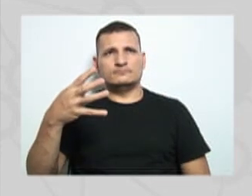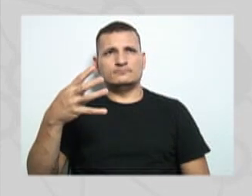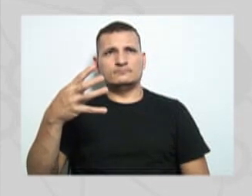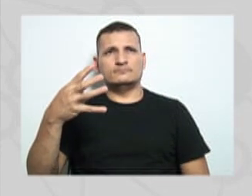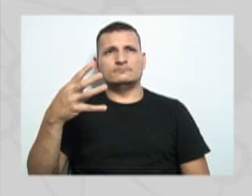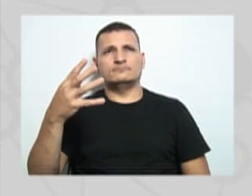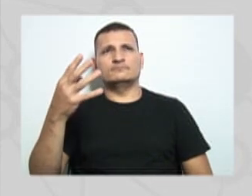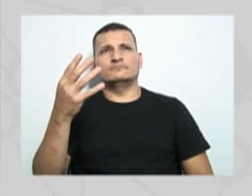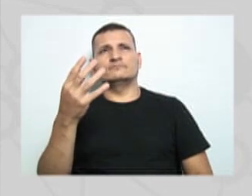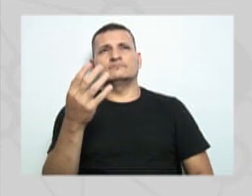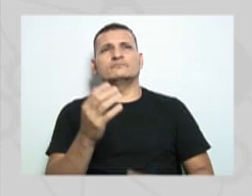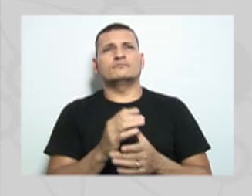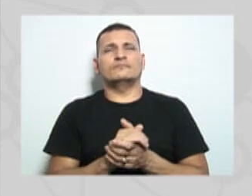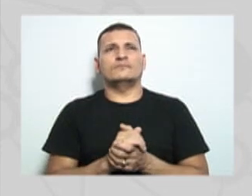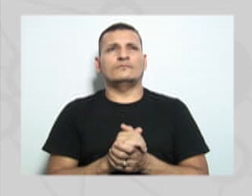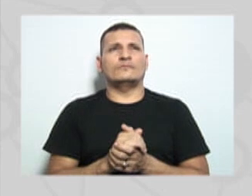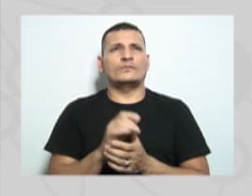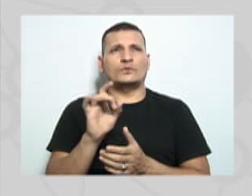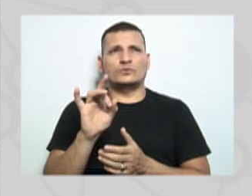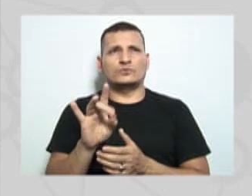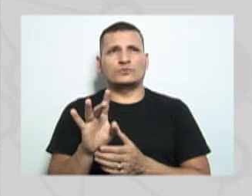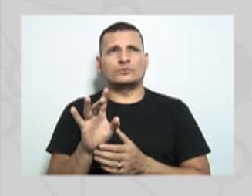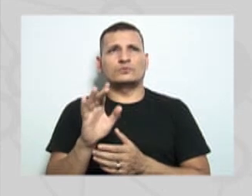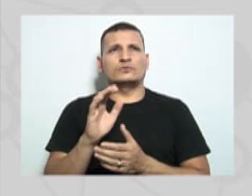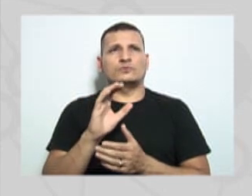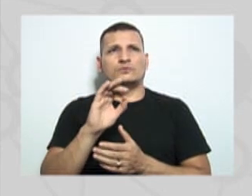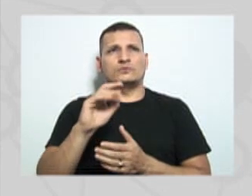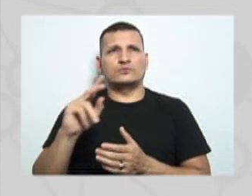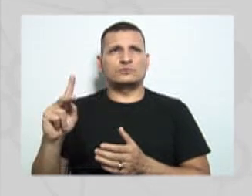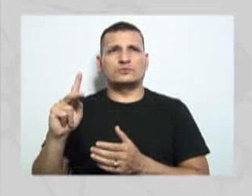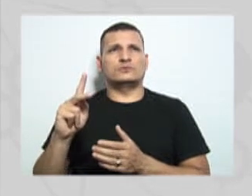consumo podem aderir ao Simples Nacional.